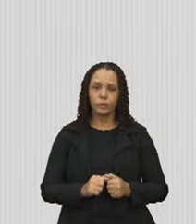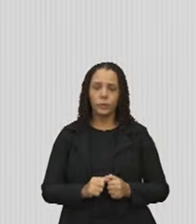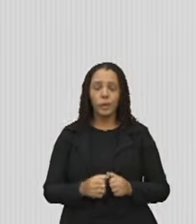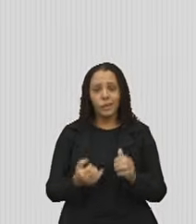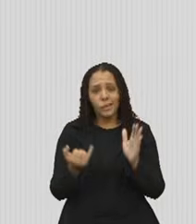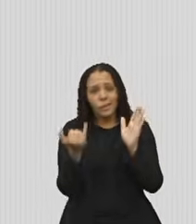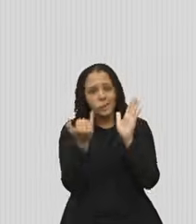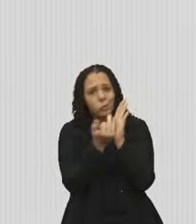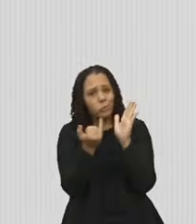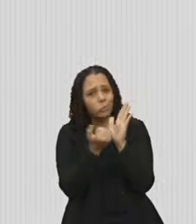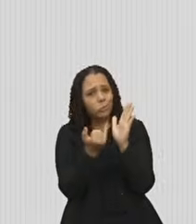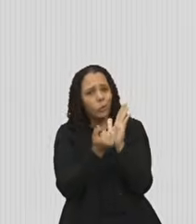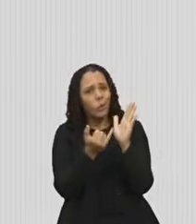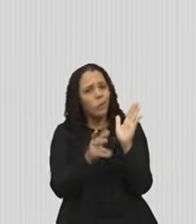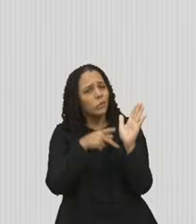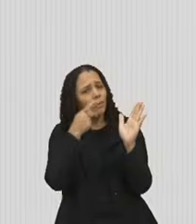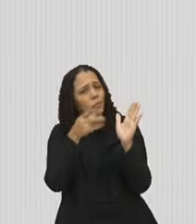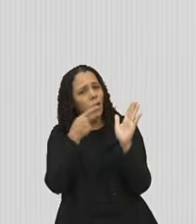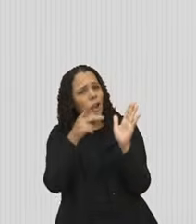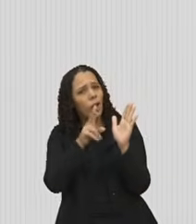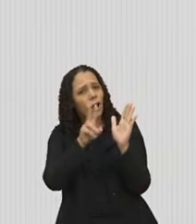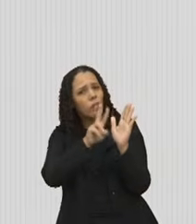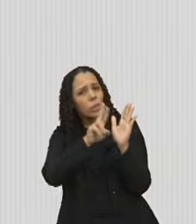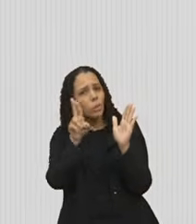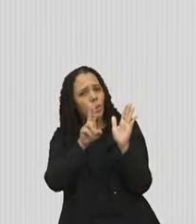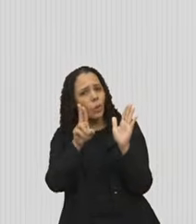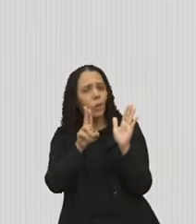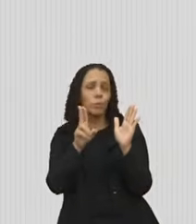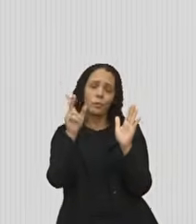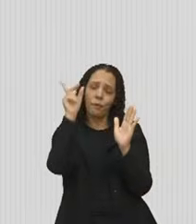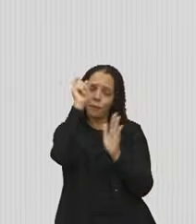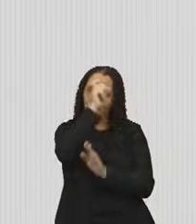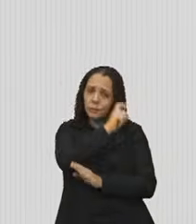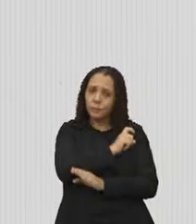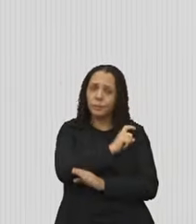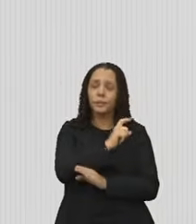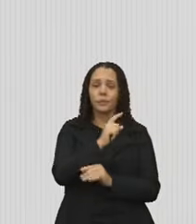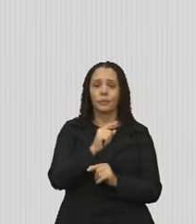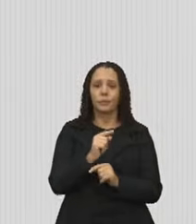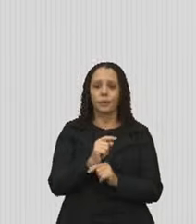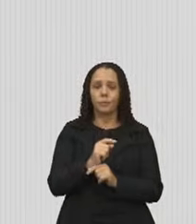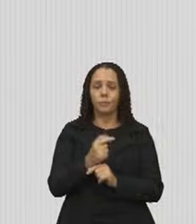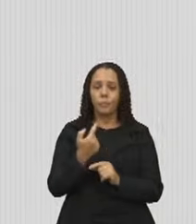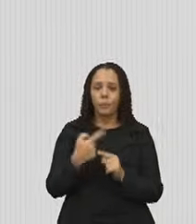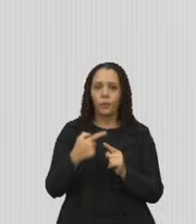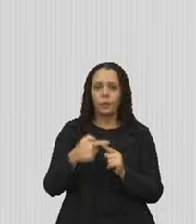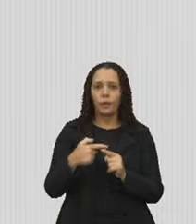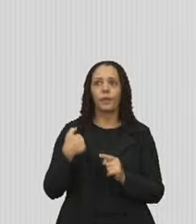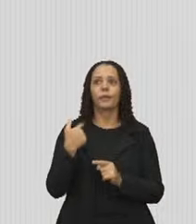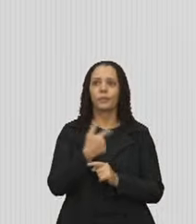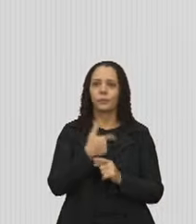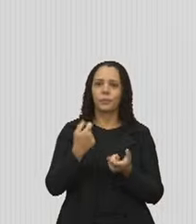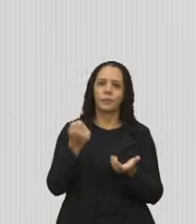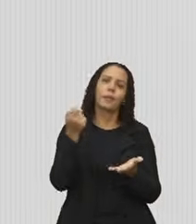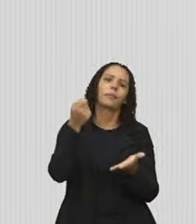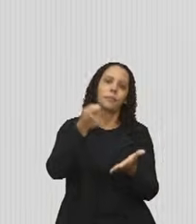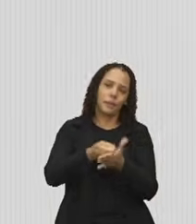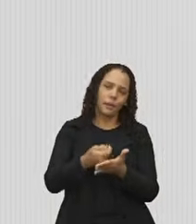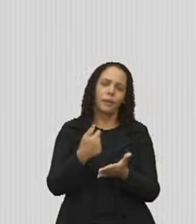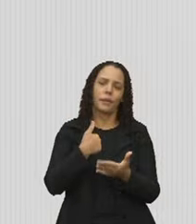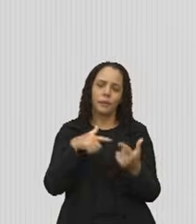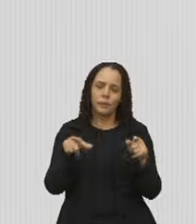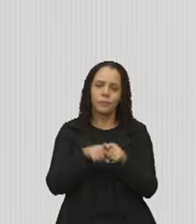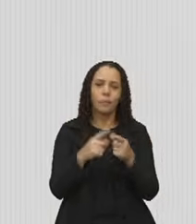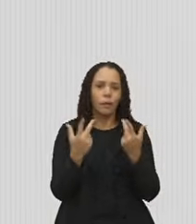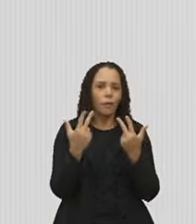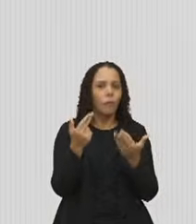porque incomoda os nossos ouvidos, como eu disse na sessão passada, e que fere também o nosso bolso. Eu também sou munícipe, eu também pago os meus